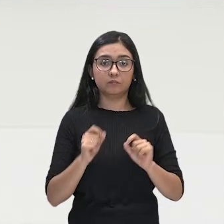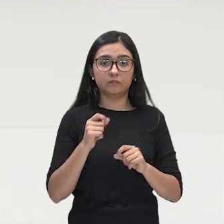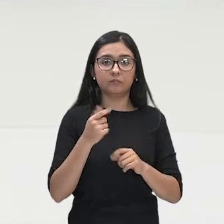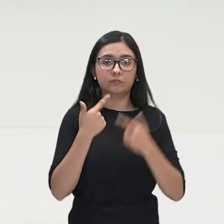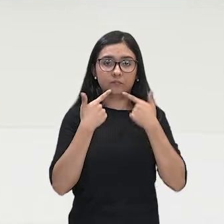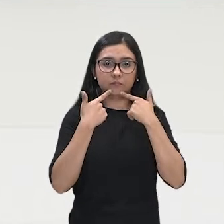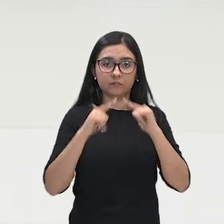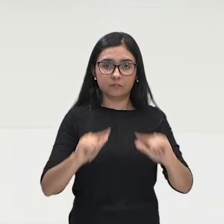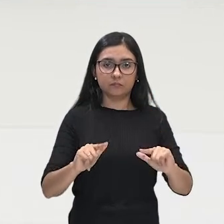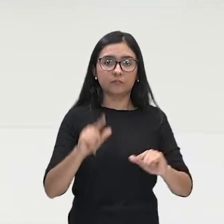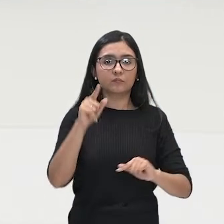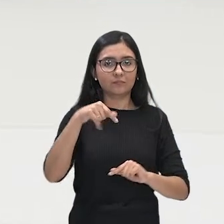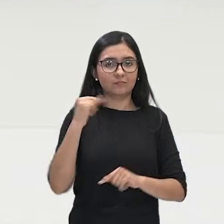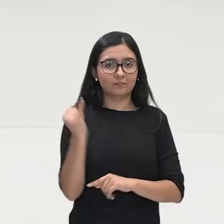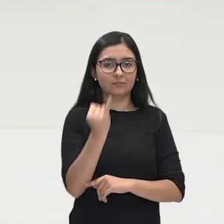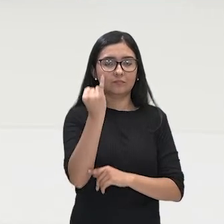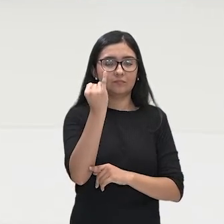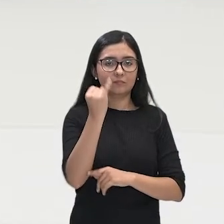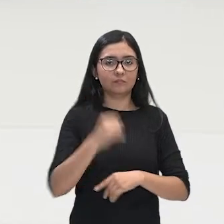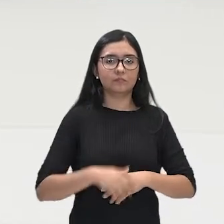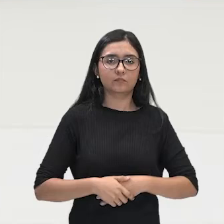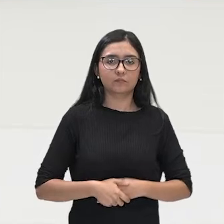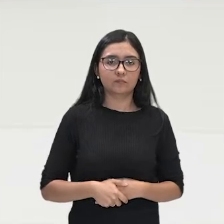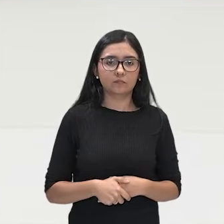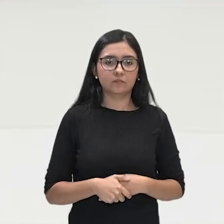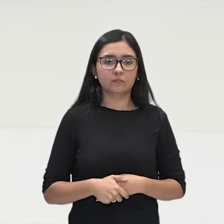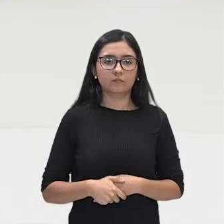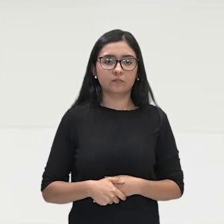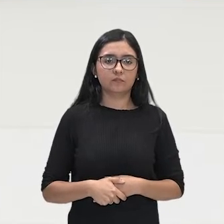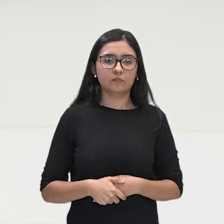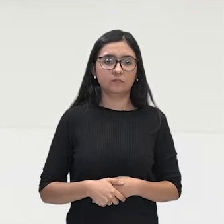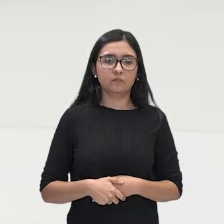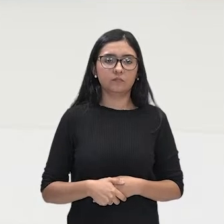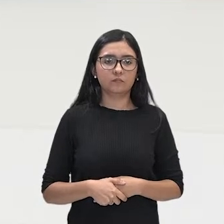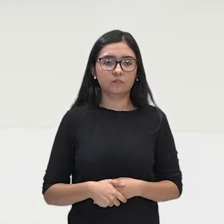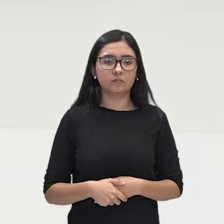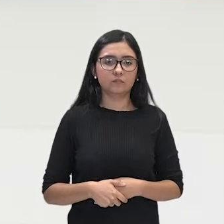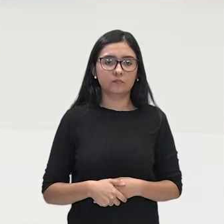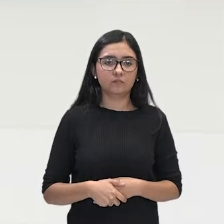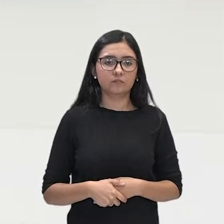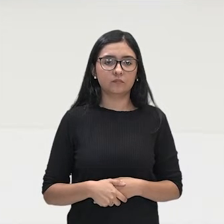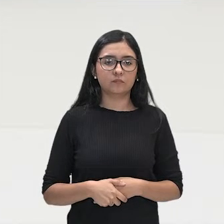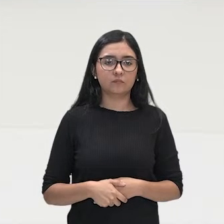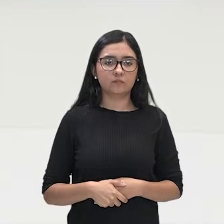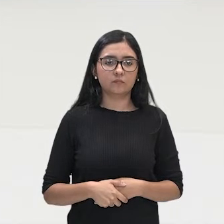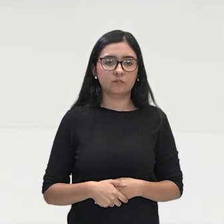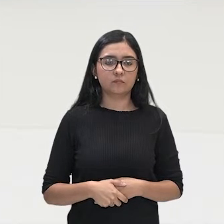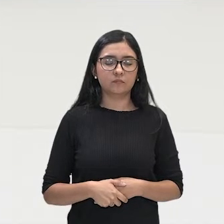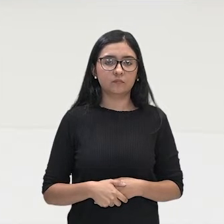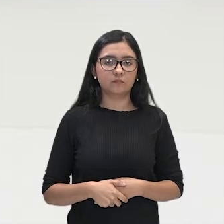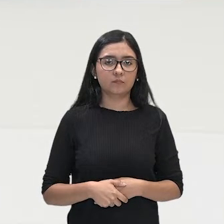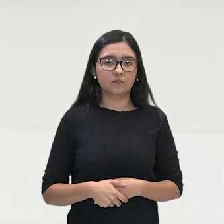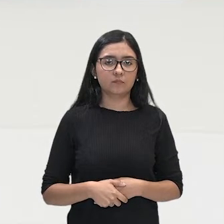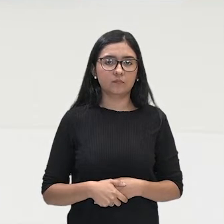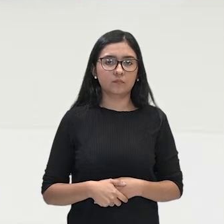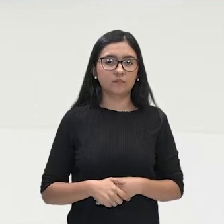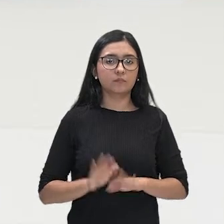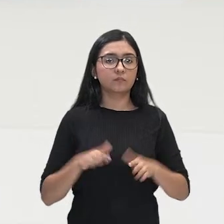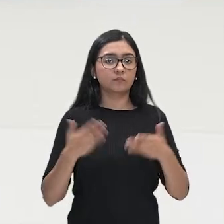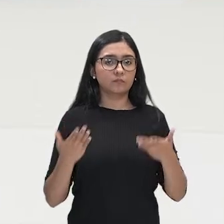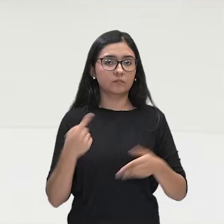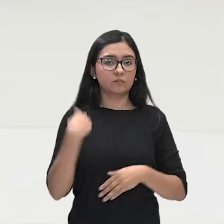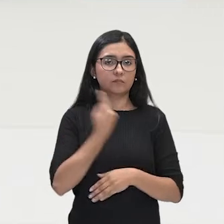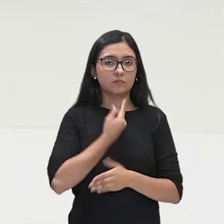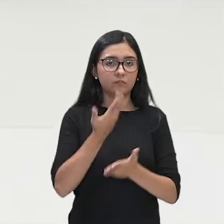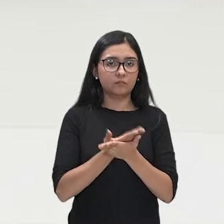linguagem é muito importante. Então, para que nós trabalhemos aqui o gênero